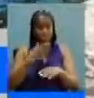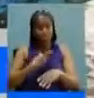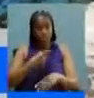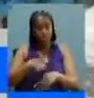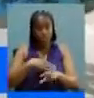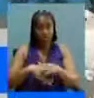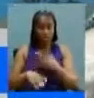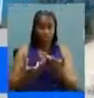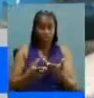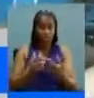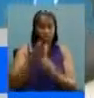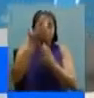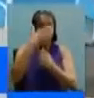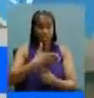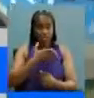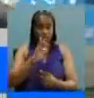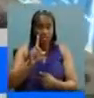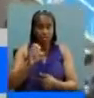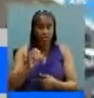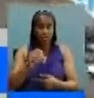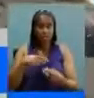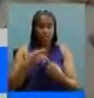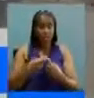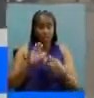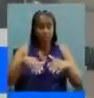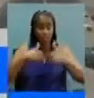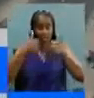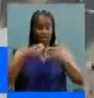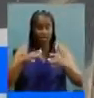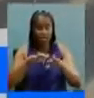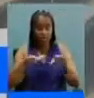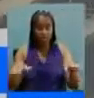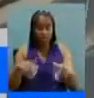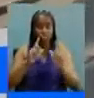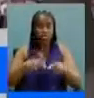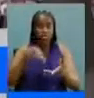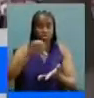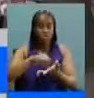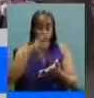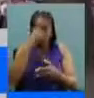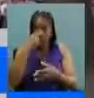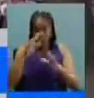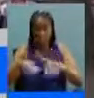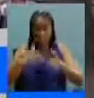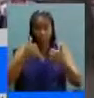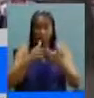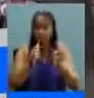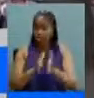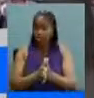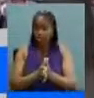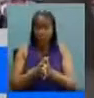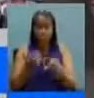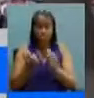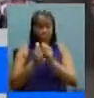aos 160 anos da cidade da Praia. A começar pelo centro histórico da cidade, que vai ser totalmente requalificado,